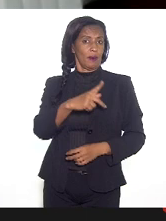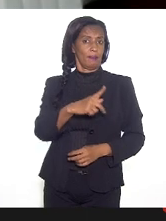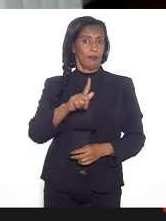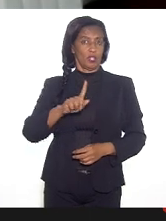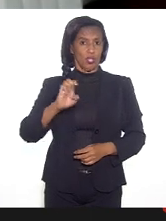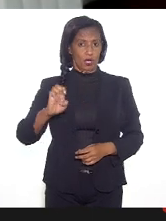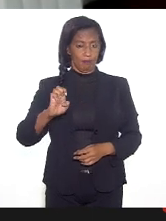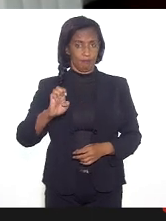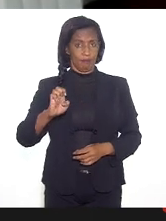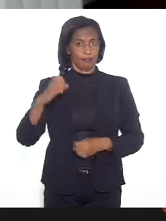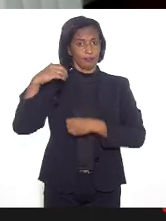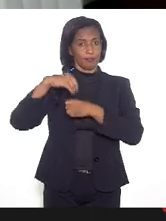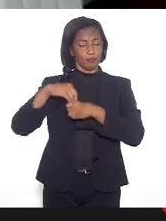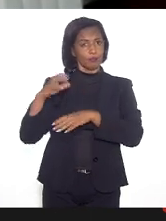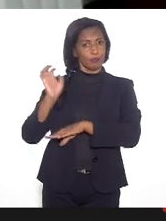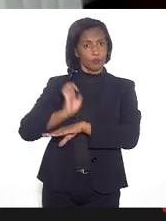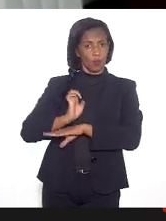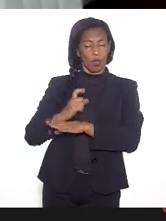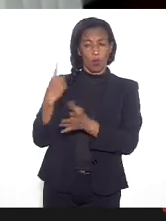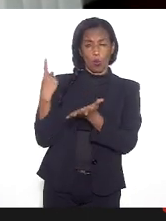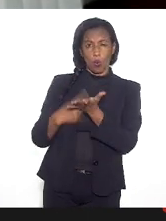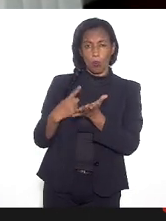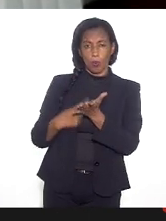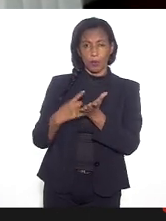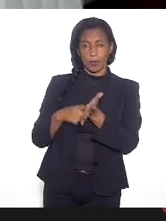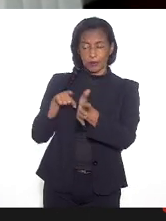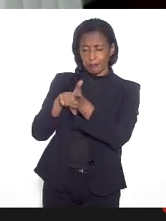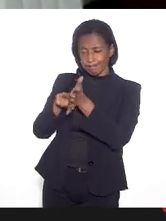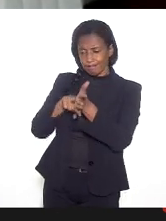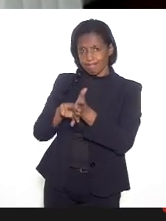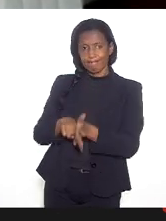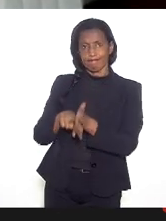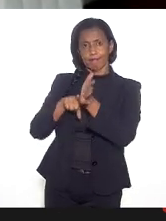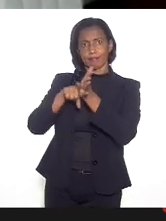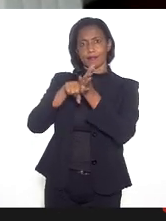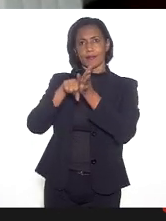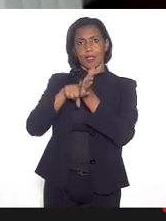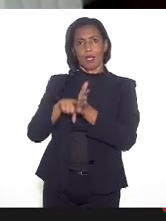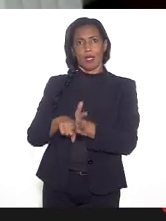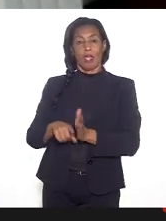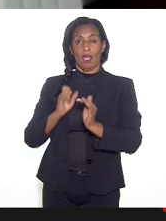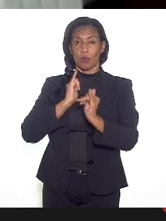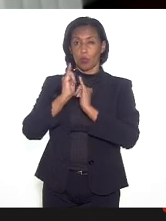Estado, o compromisso de analisar as questões com mente aberta